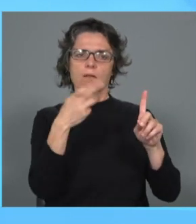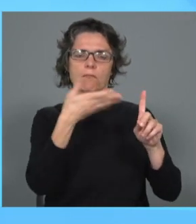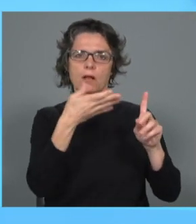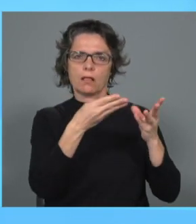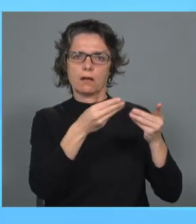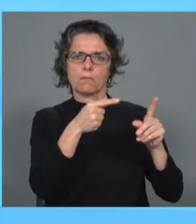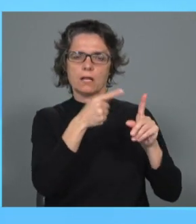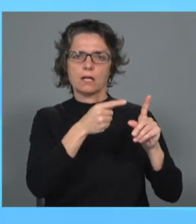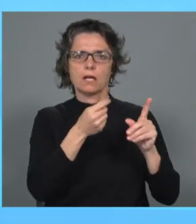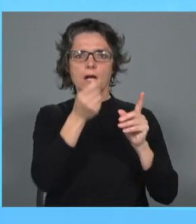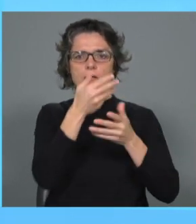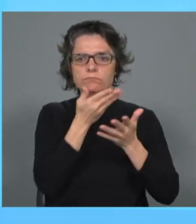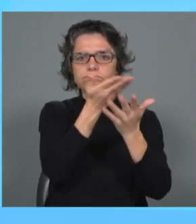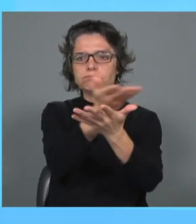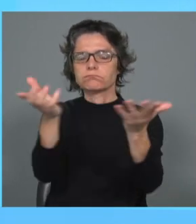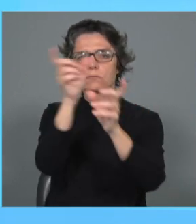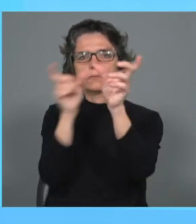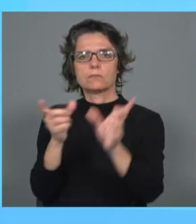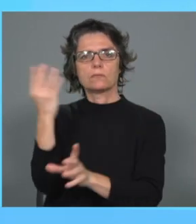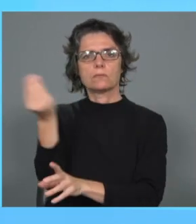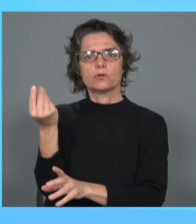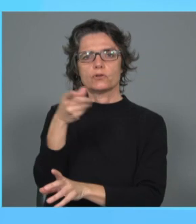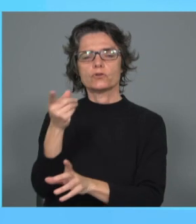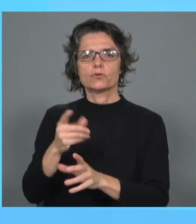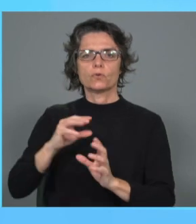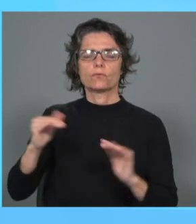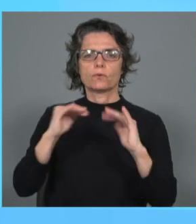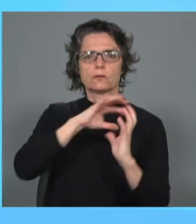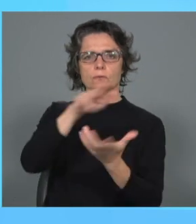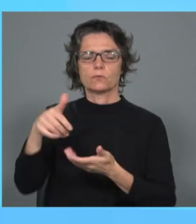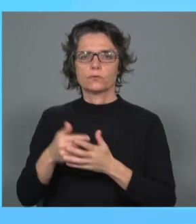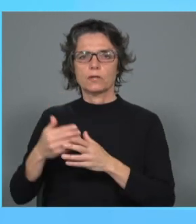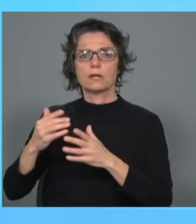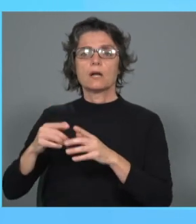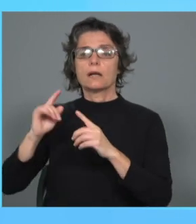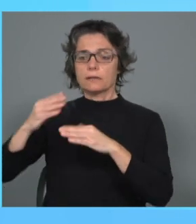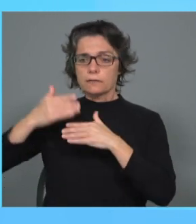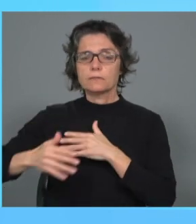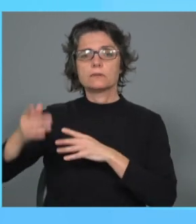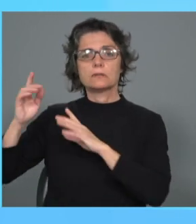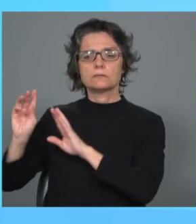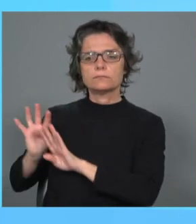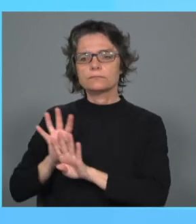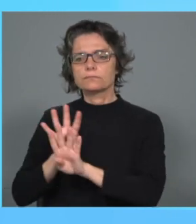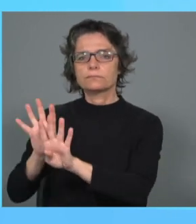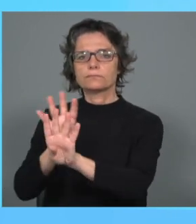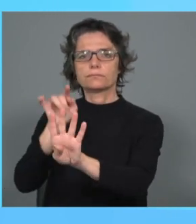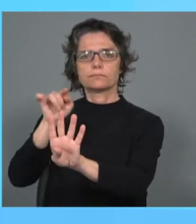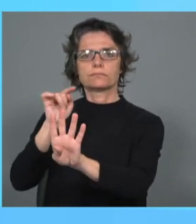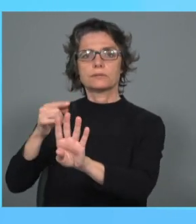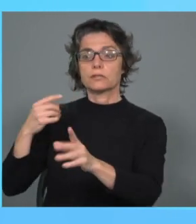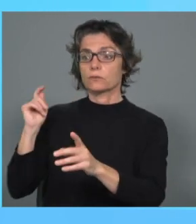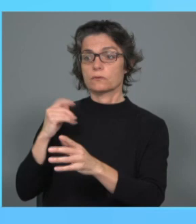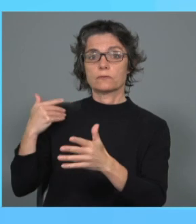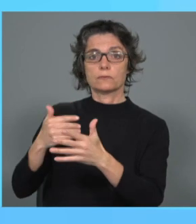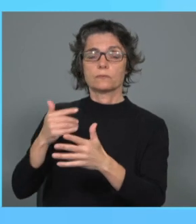que iniciou por essa altura e nunca mais parou. Nos últimos meses está em Portugal esta cruz e por aqui vai ficar